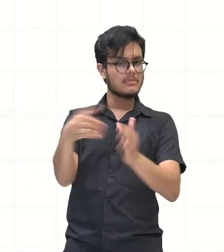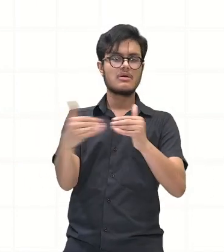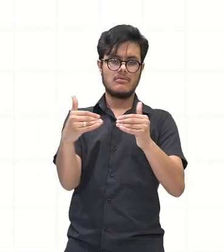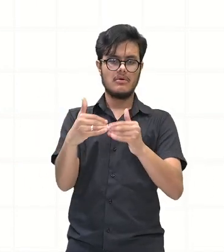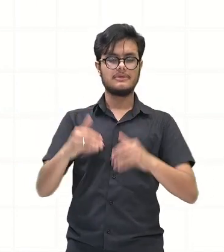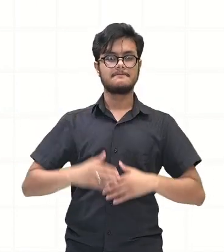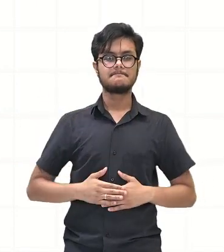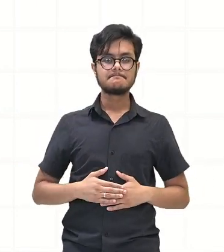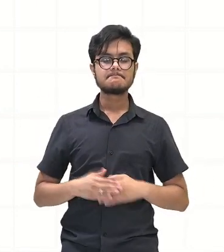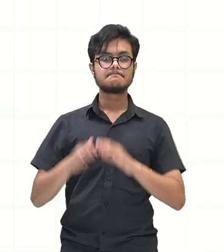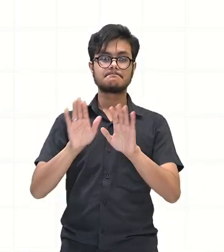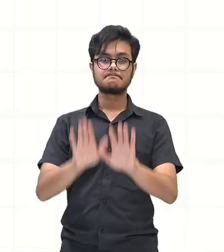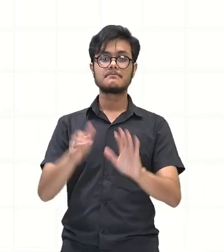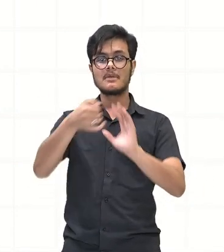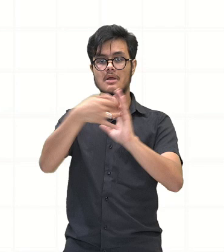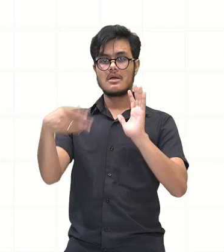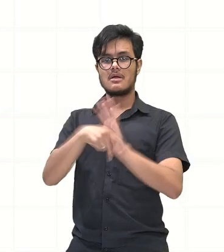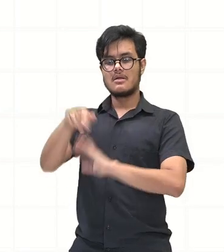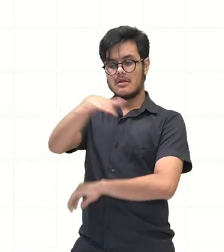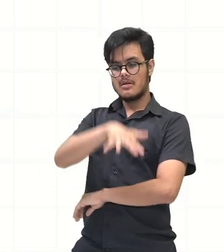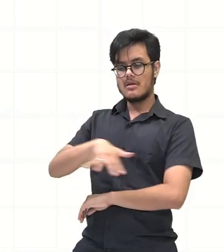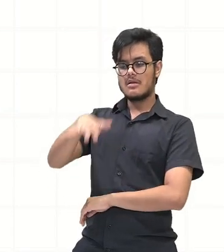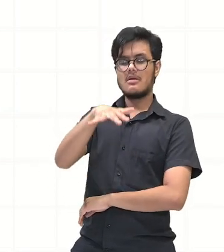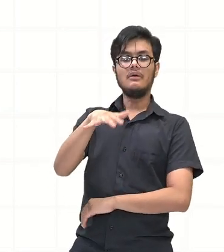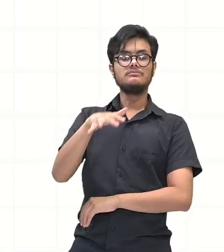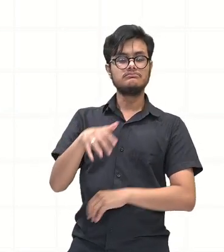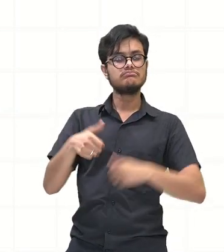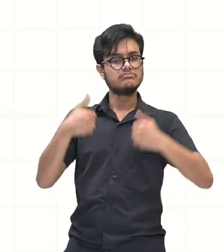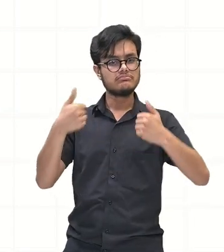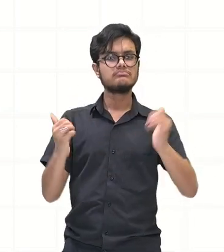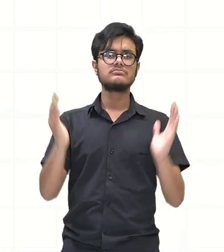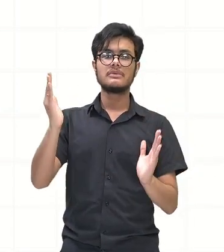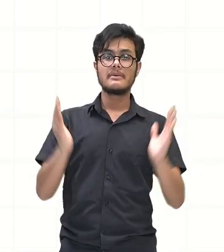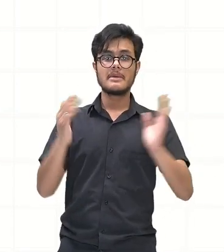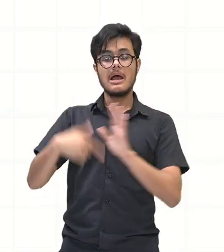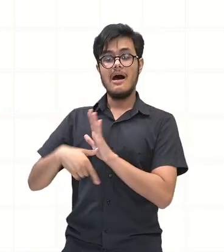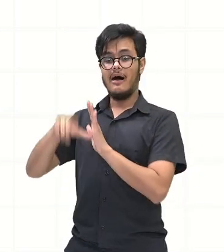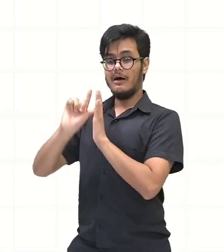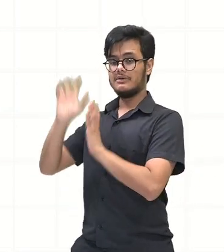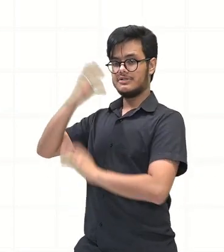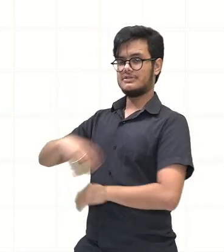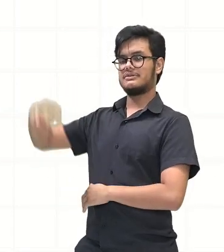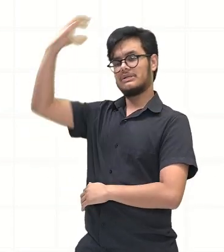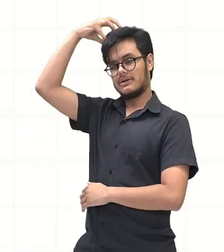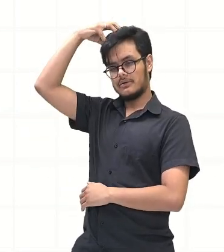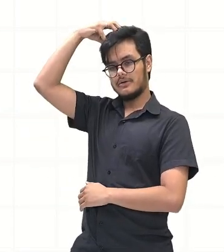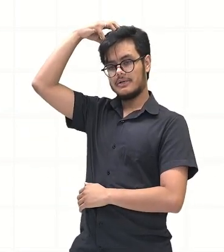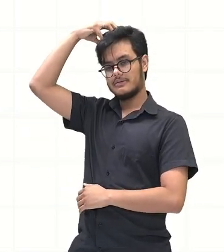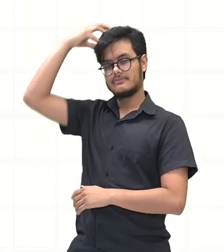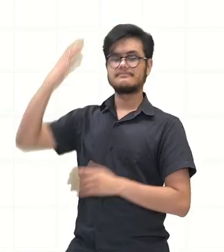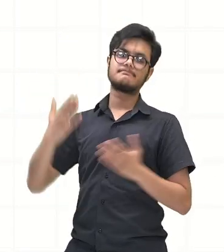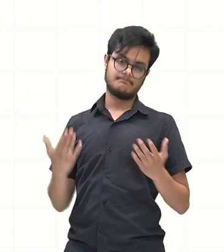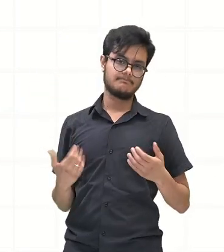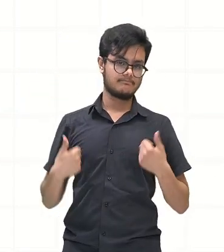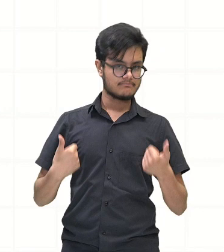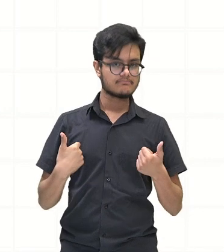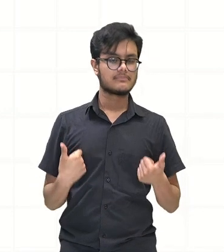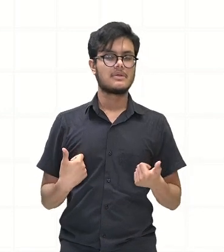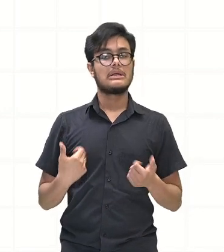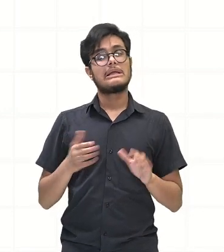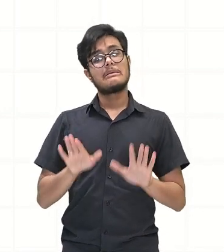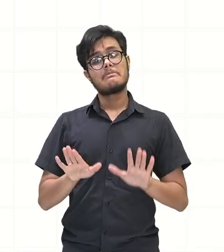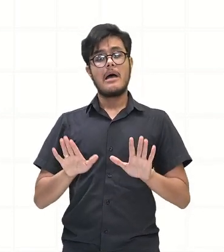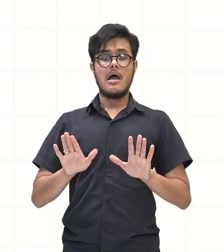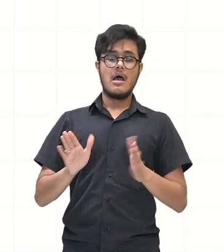tribo. Então, essas características é justamente do período pré-colonial e claro que ainda haverão ali a